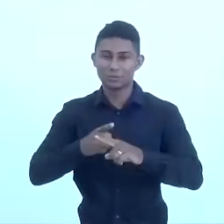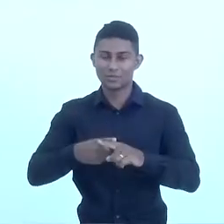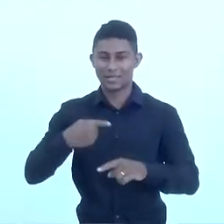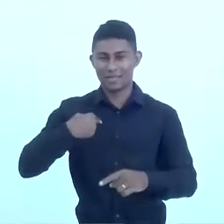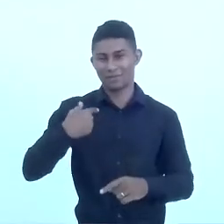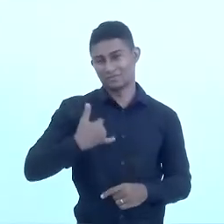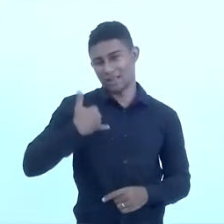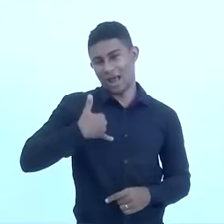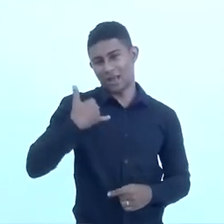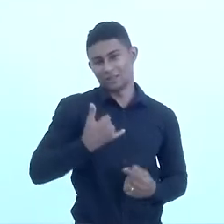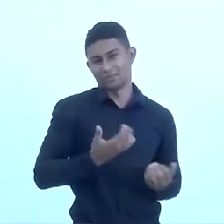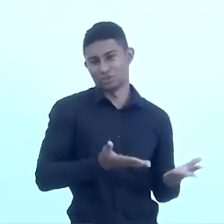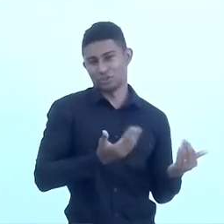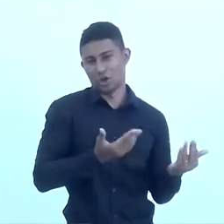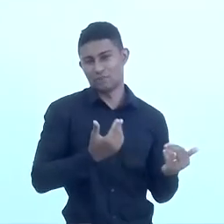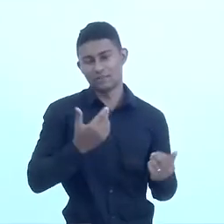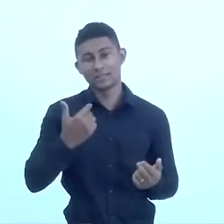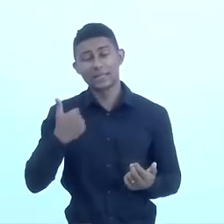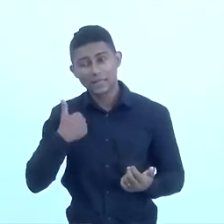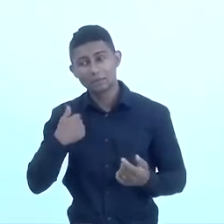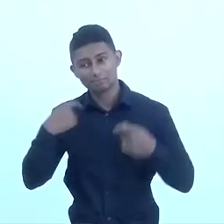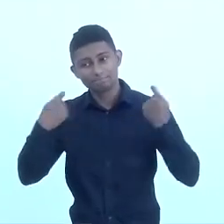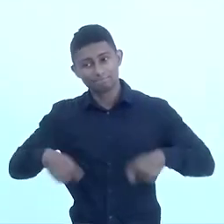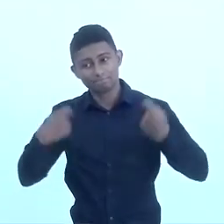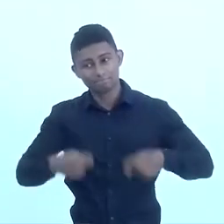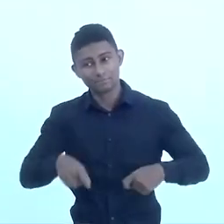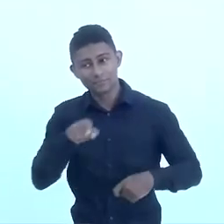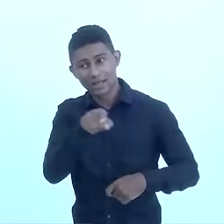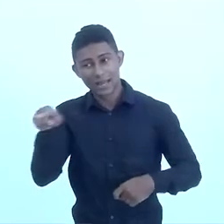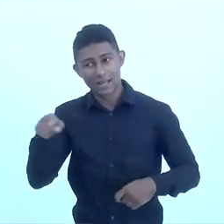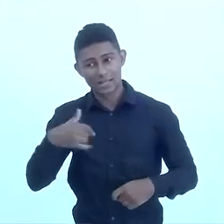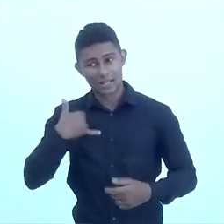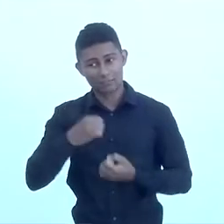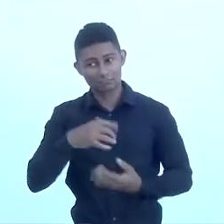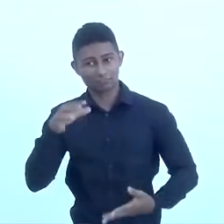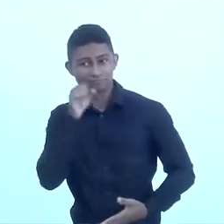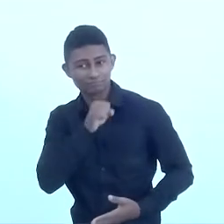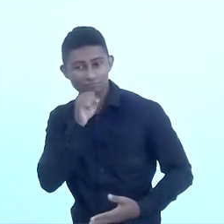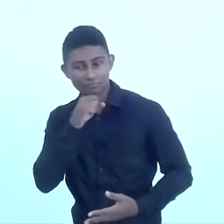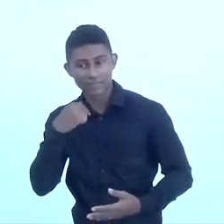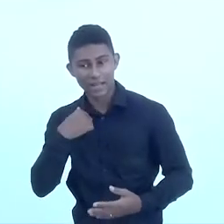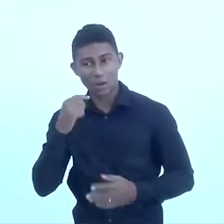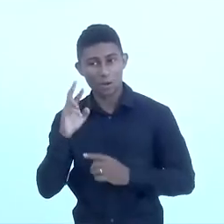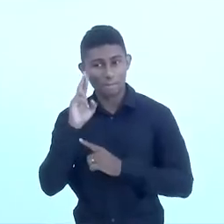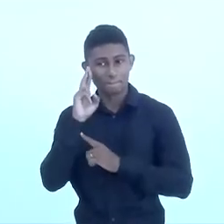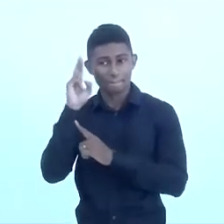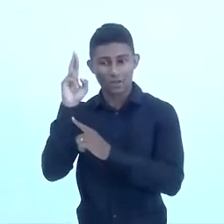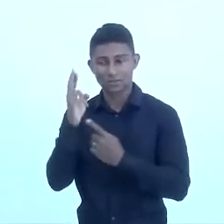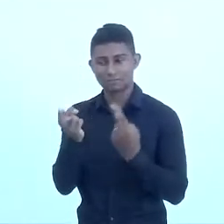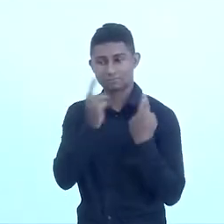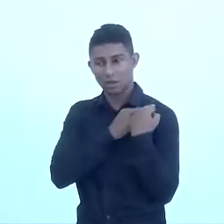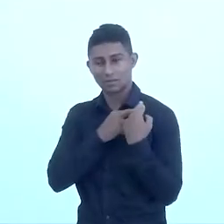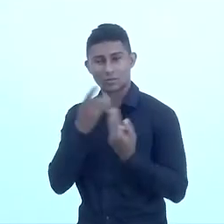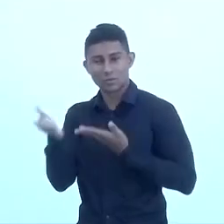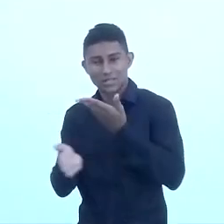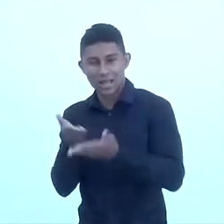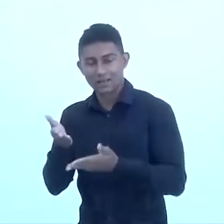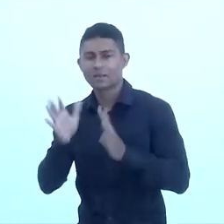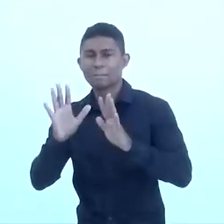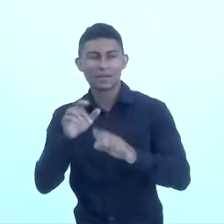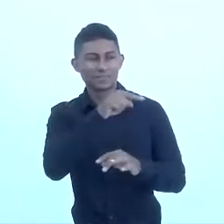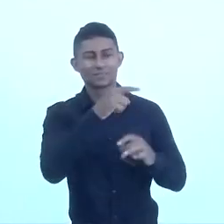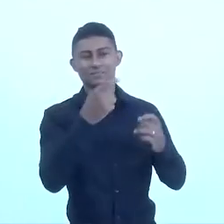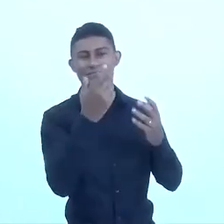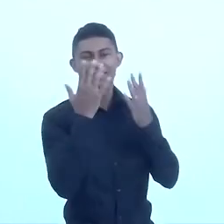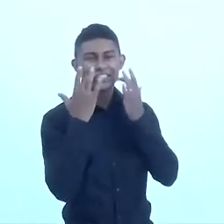do arrimo da família, cuidar do meu pai, da minha mãe, depois que eles envelhecessem. Mas aí o teatro me puxou com